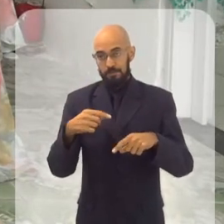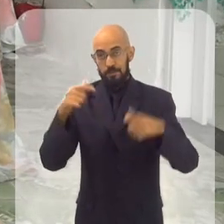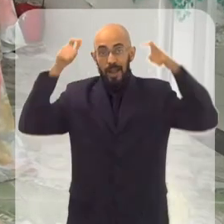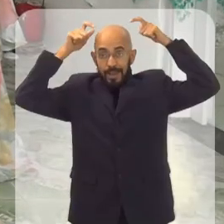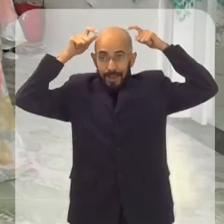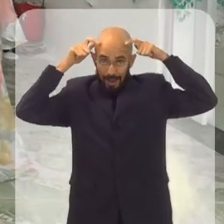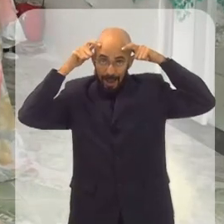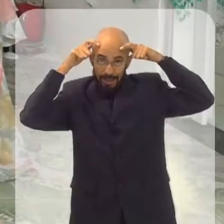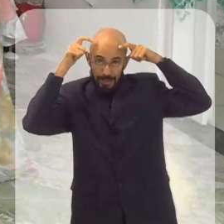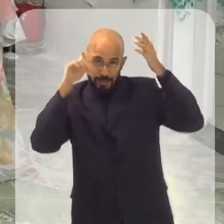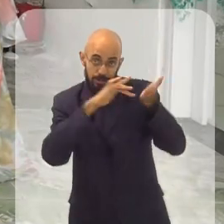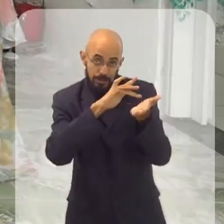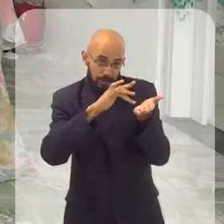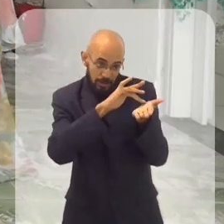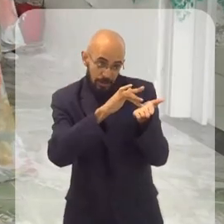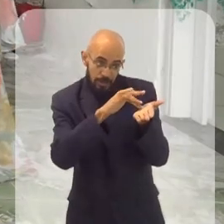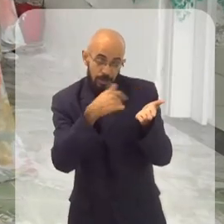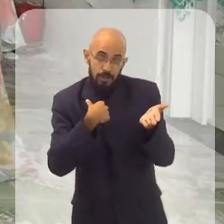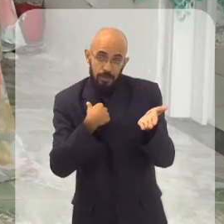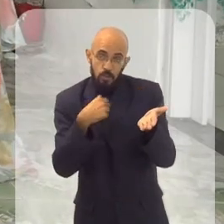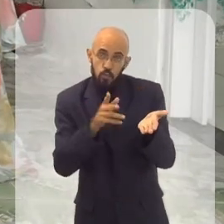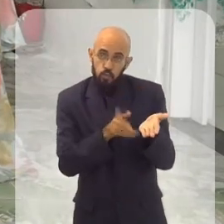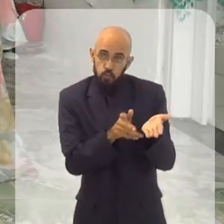Cigana, que é a mestra, a entidade que eu trabalho,